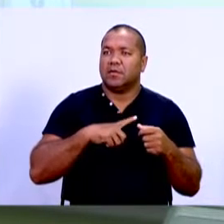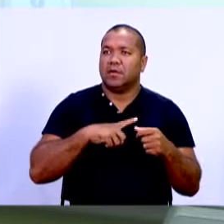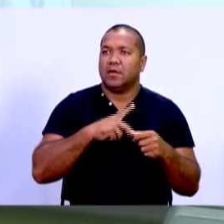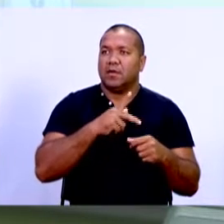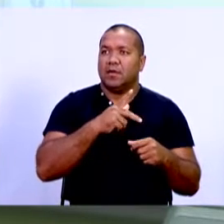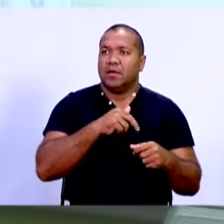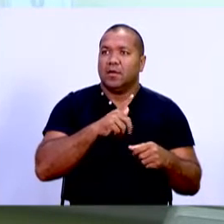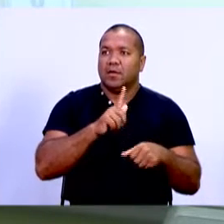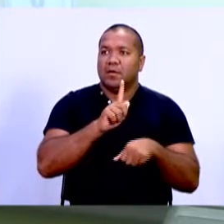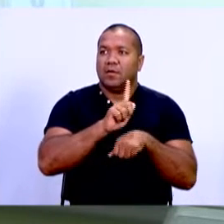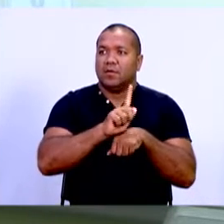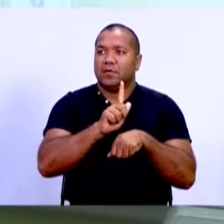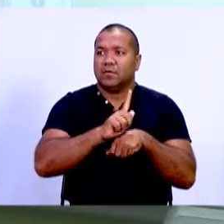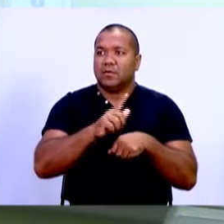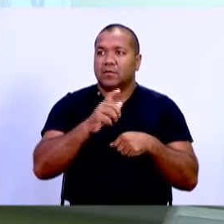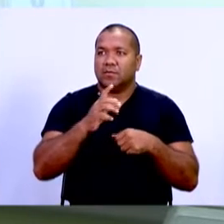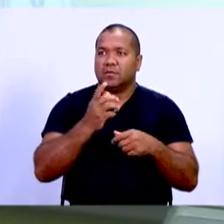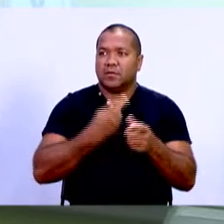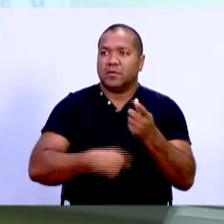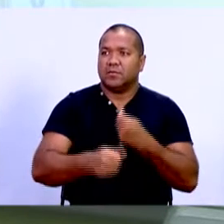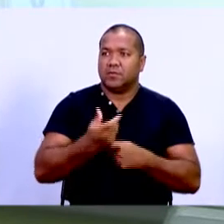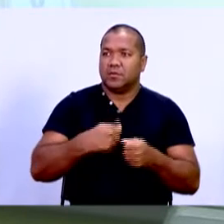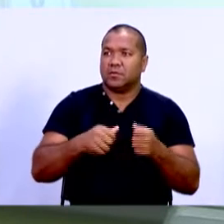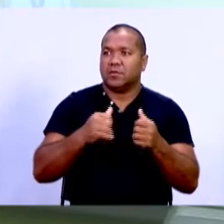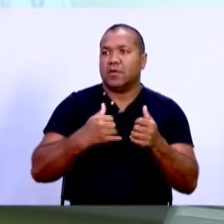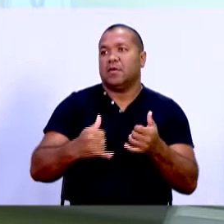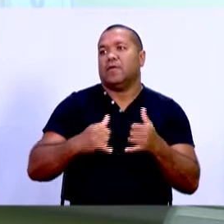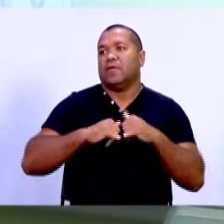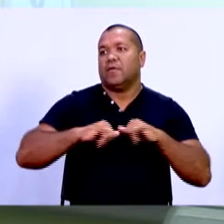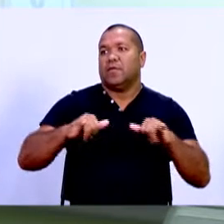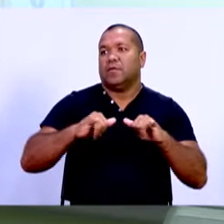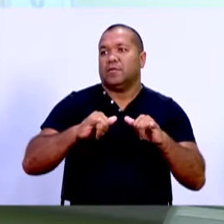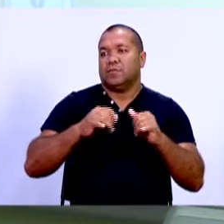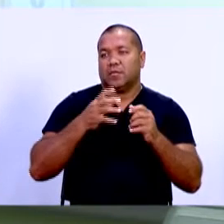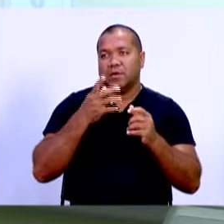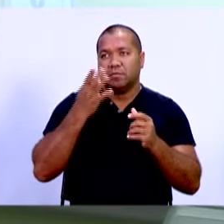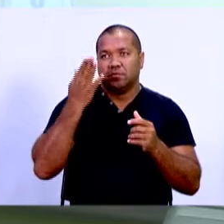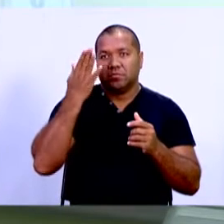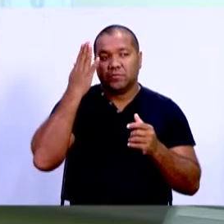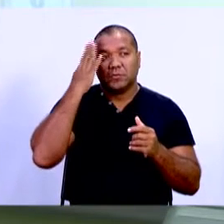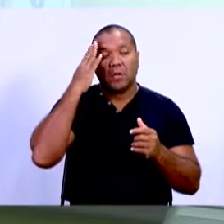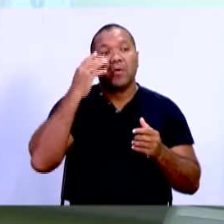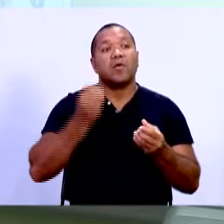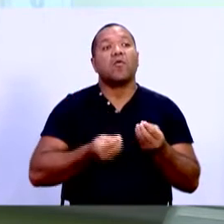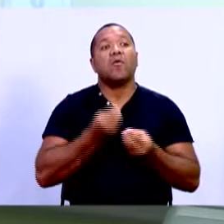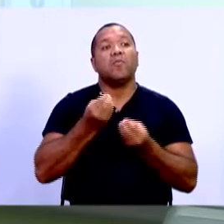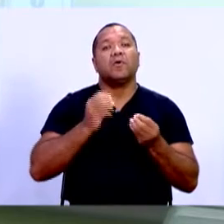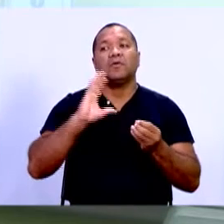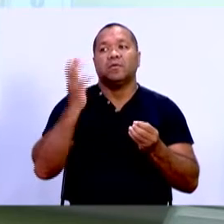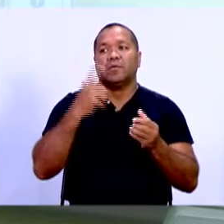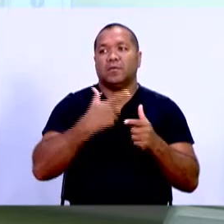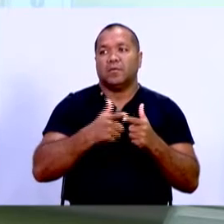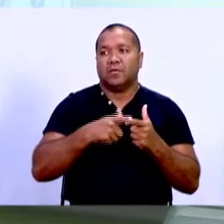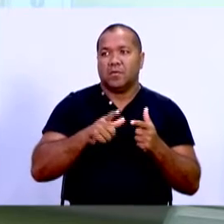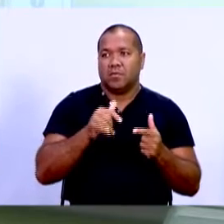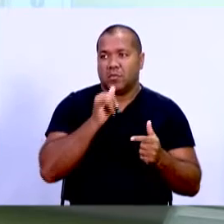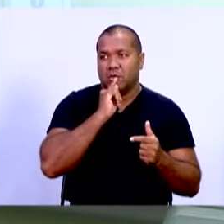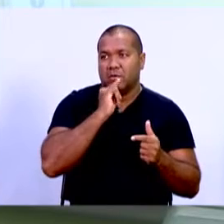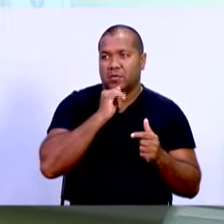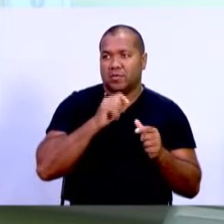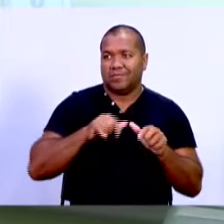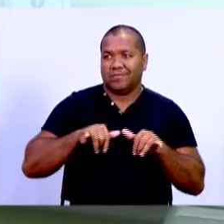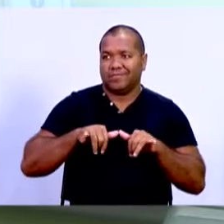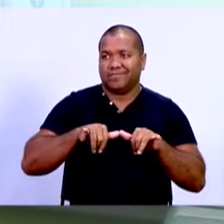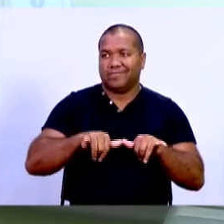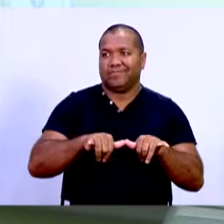terem informações para a tomada de decisão. Por exemplo, se você tem num supermercado, um dono de uma rede